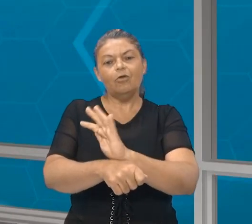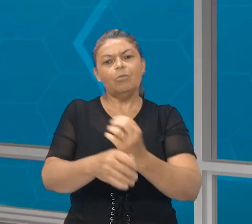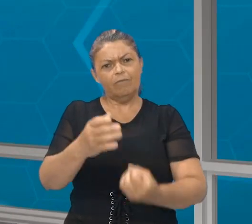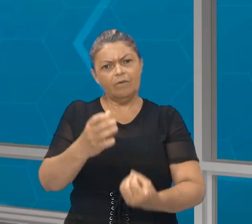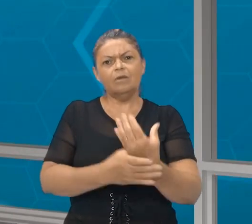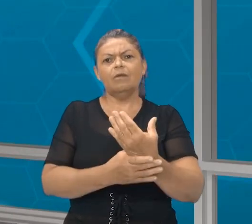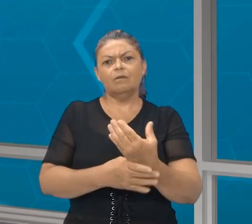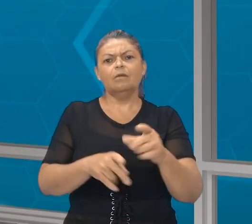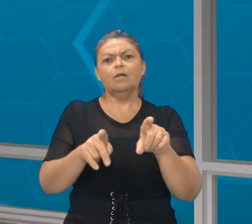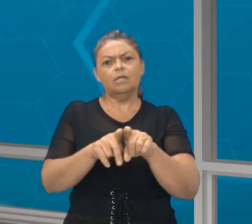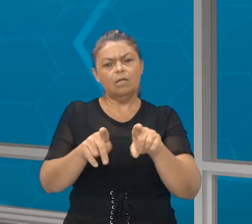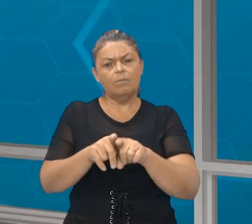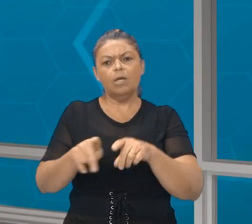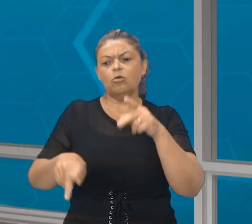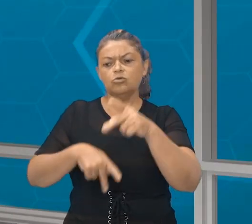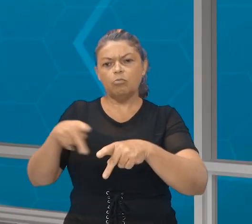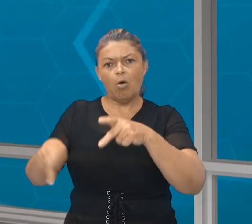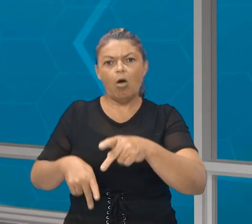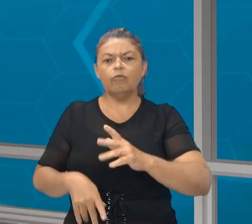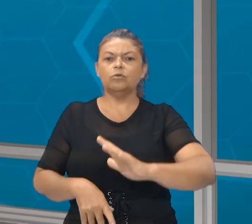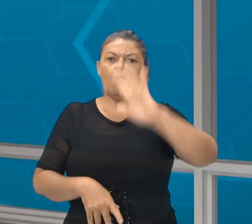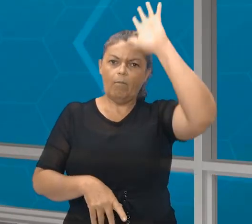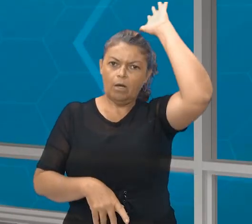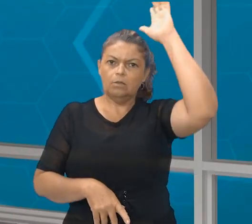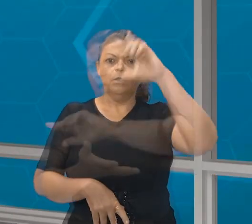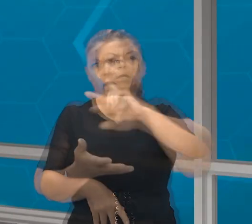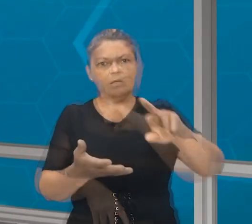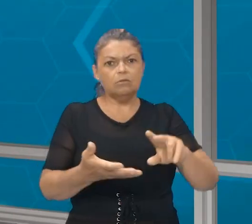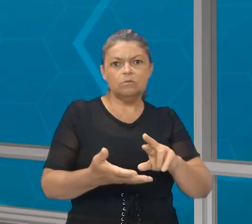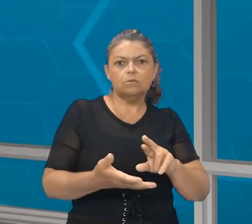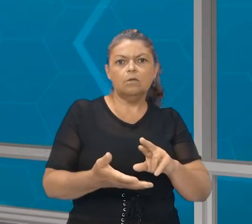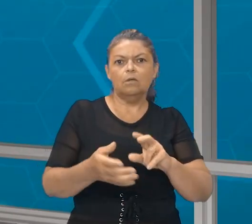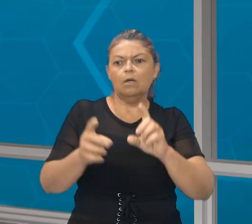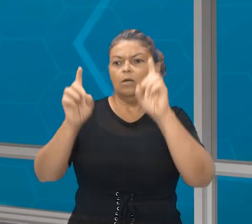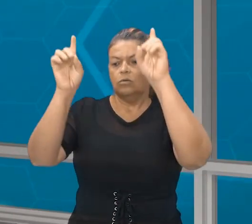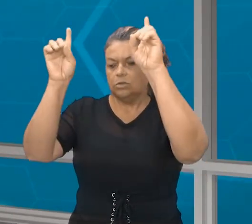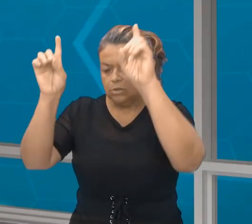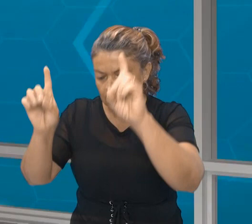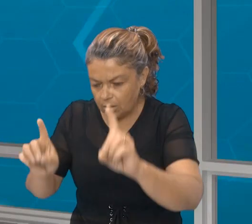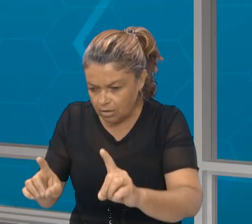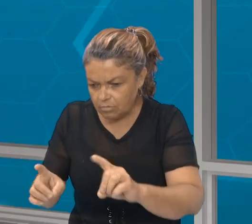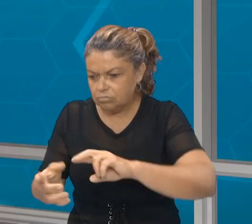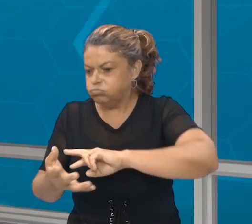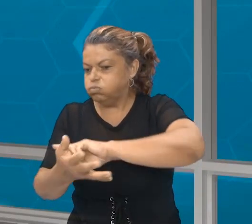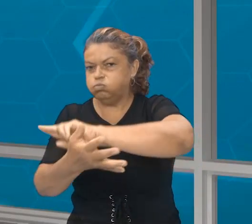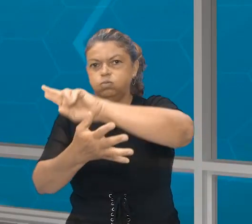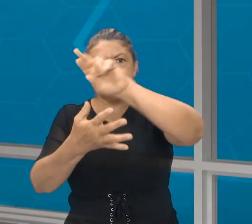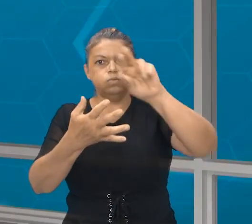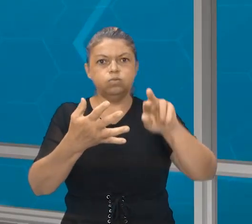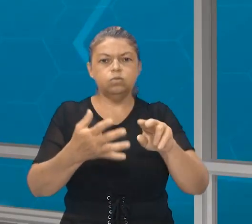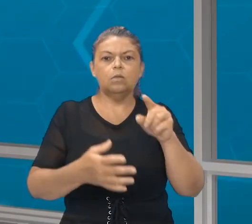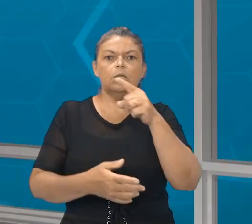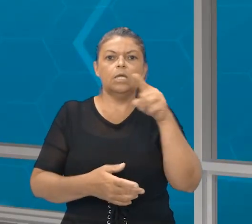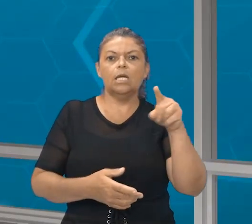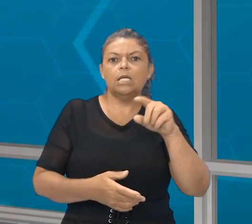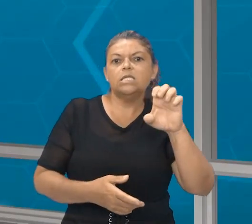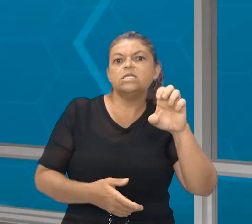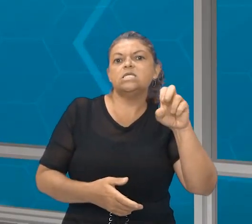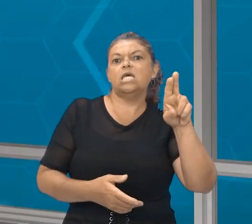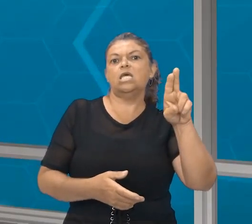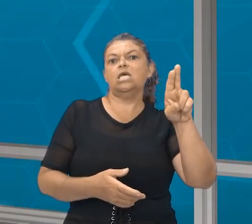romanos também eram politeístas, eles tinham também vários deuses. Tinham lá o Olimpo, não é verdade?